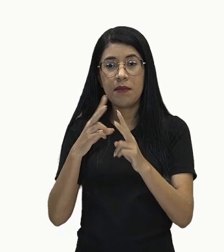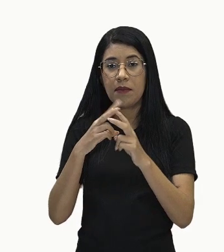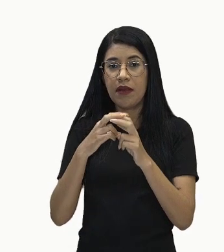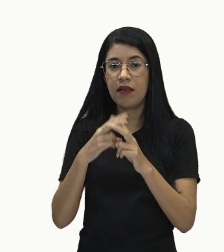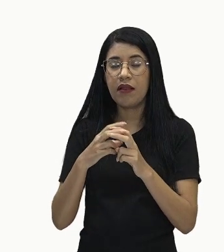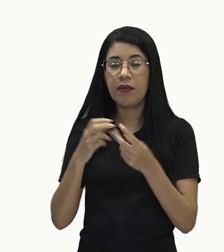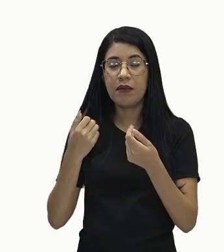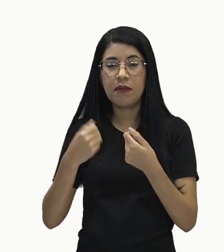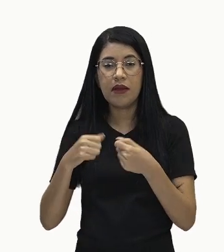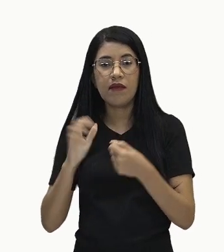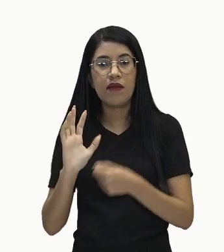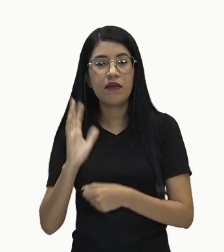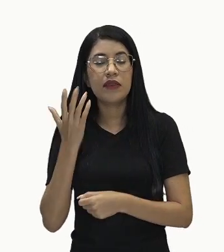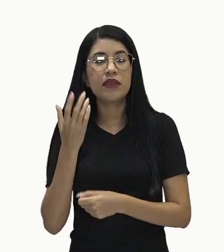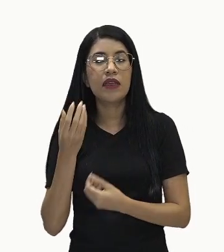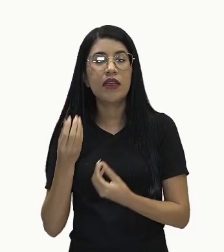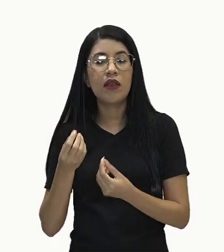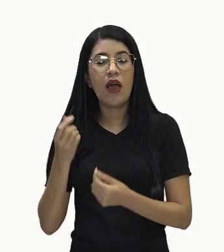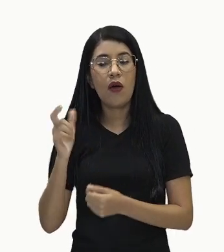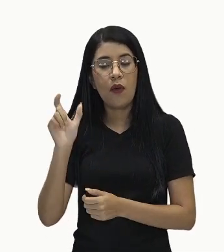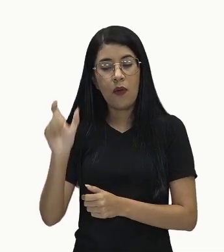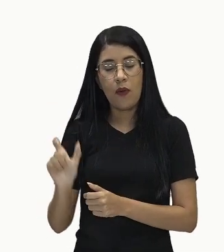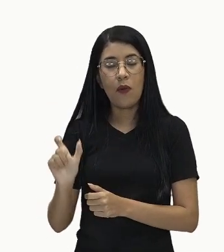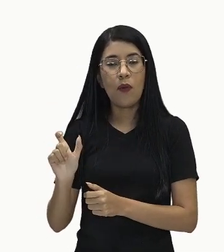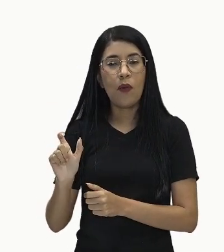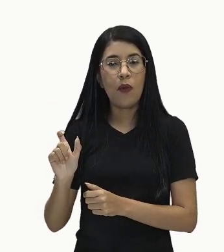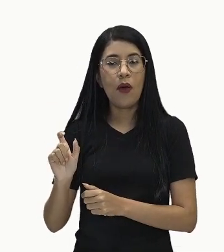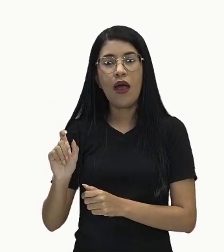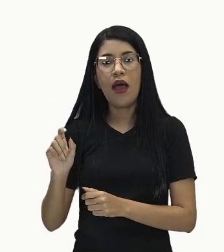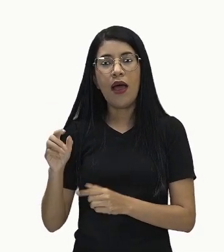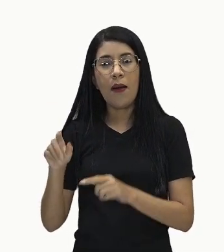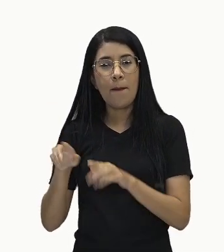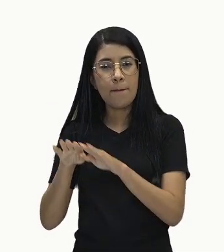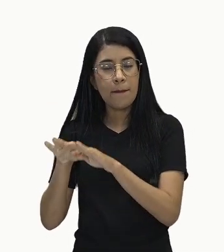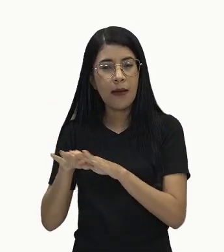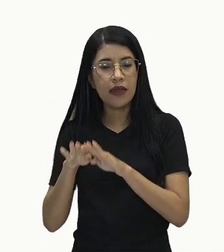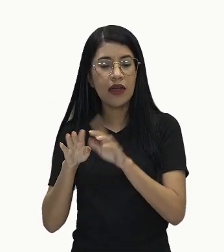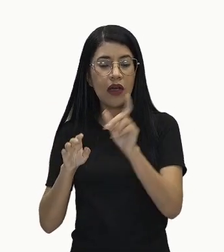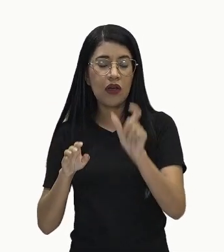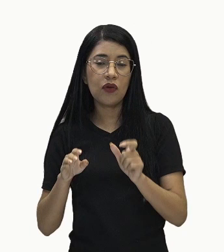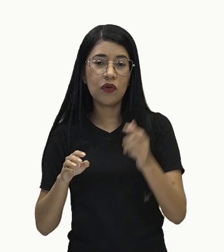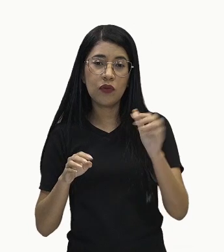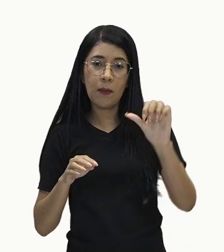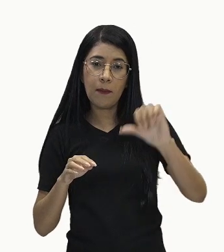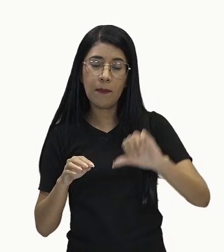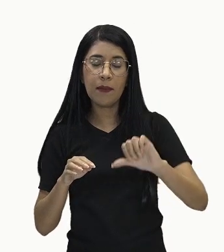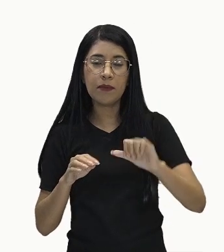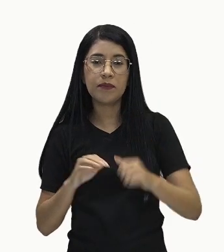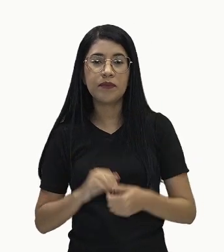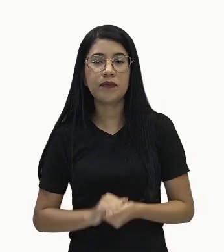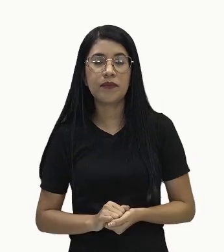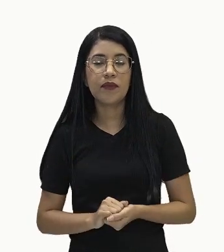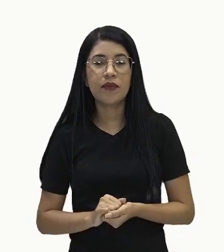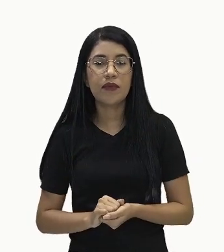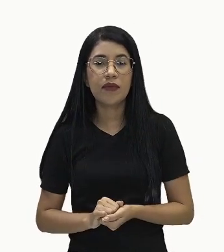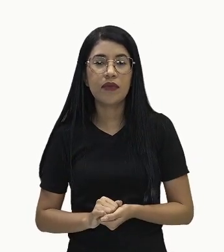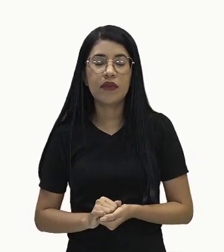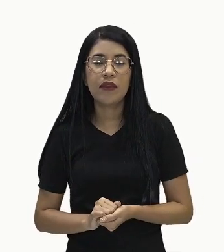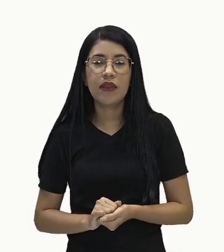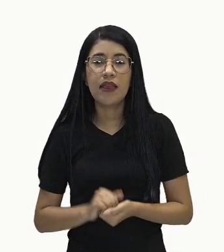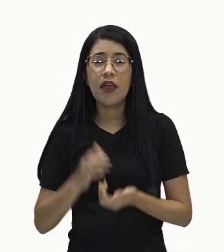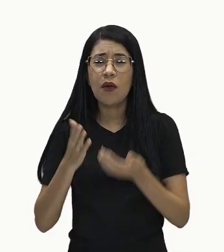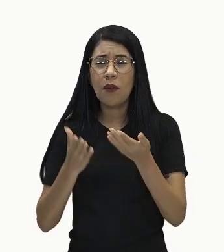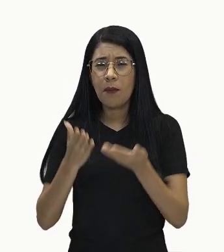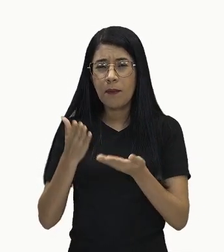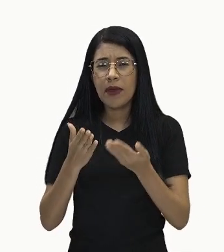mais regular e o menos regular. A primeira luta deverá ocorrer entre o atleta mais regular e